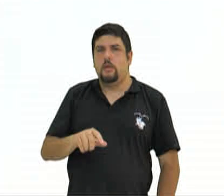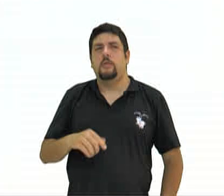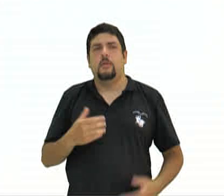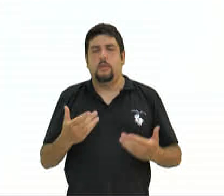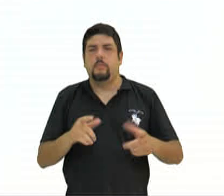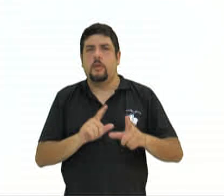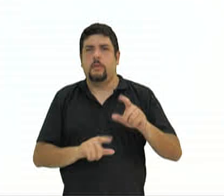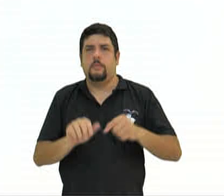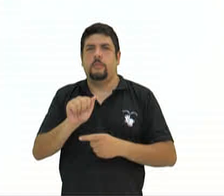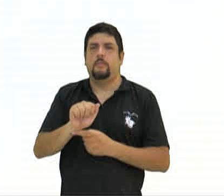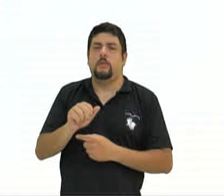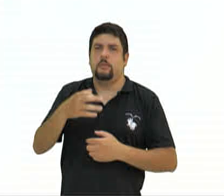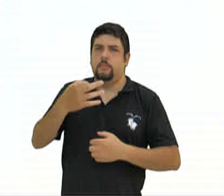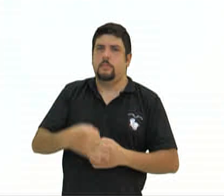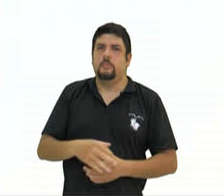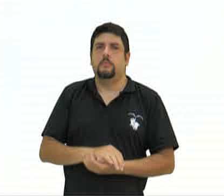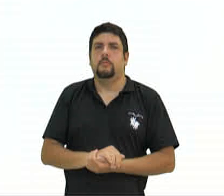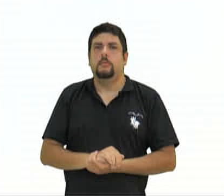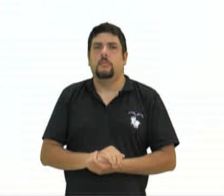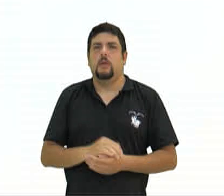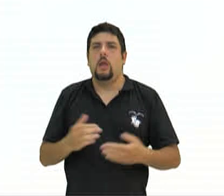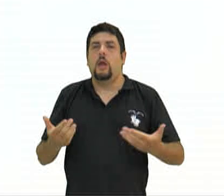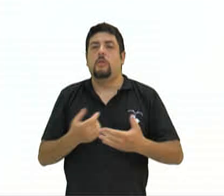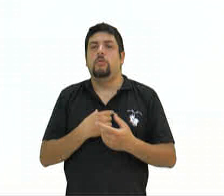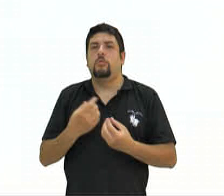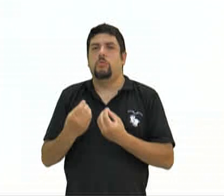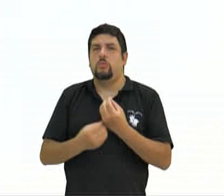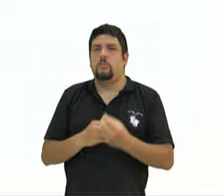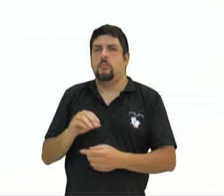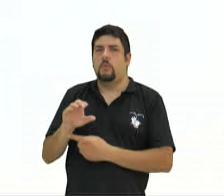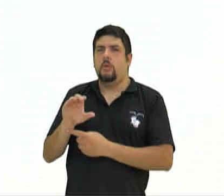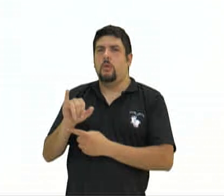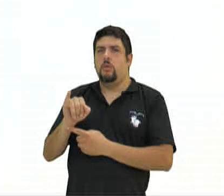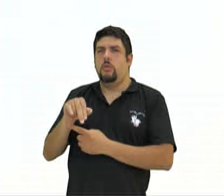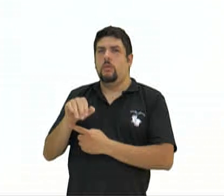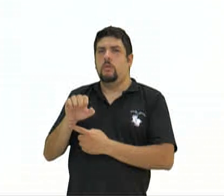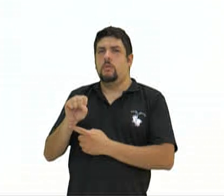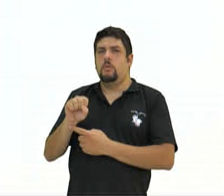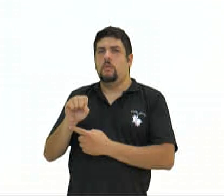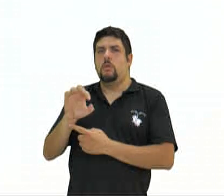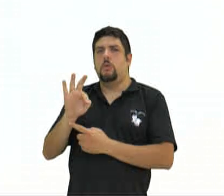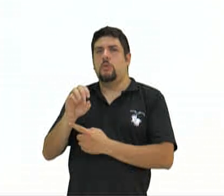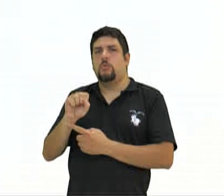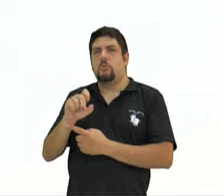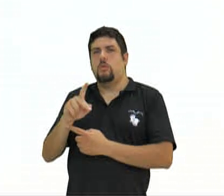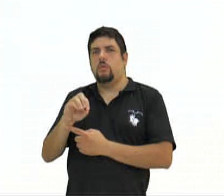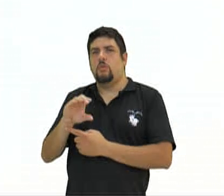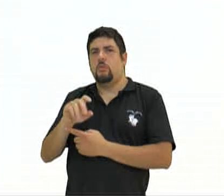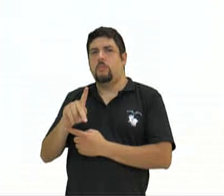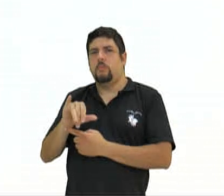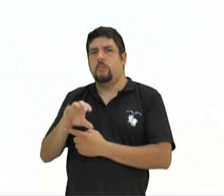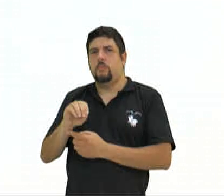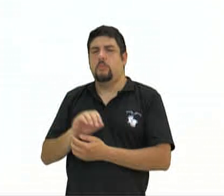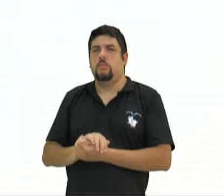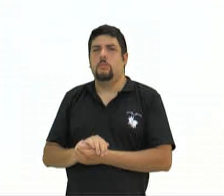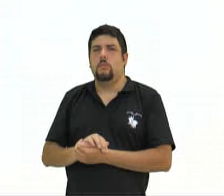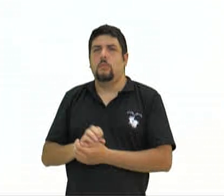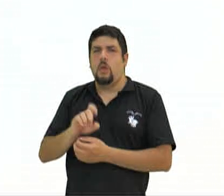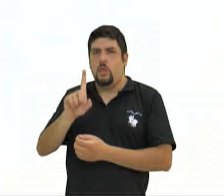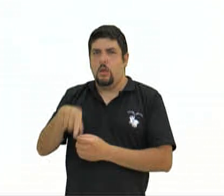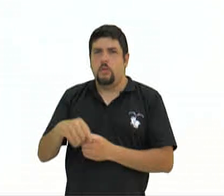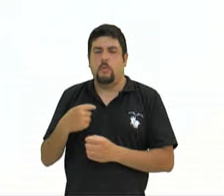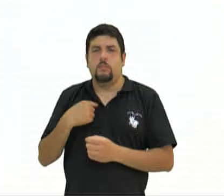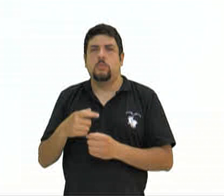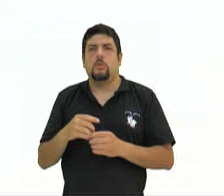Muito fácil. Prosseguindo agora, chegamos no cinetoscópio. Tá? O cinetoscópio é um instrumento de projeção de